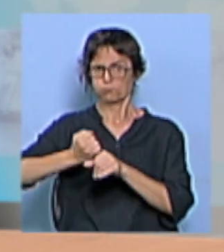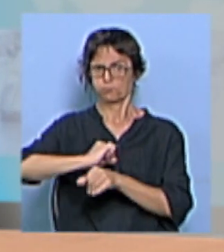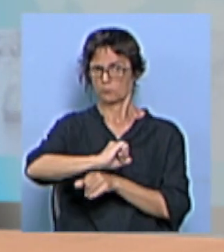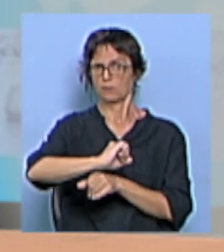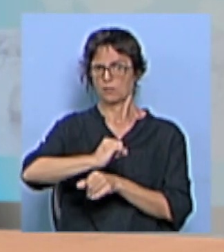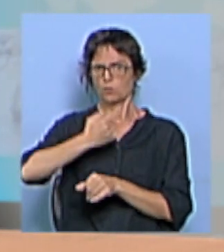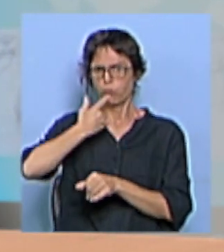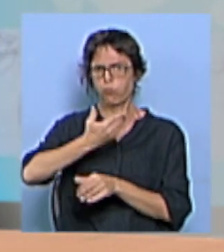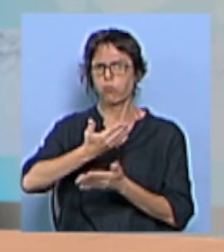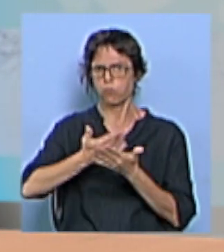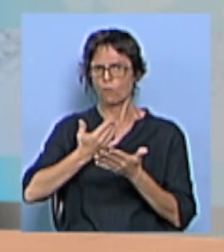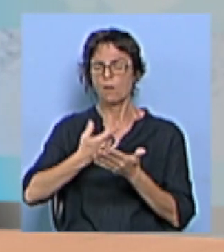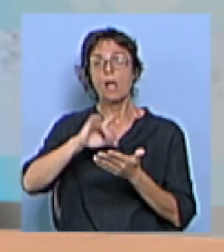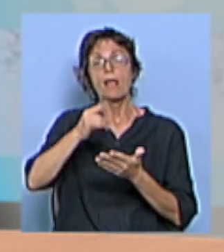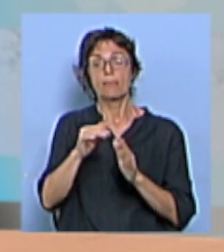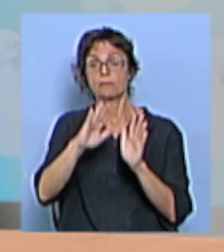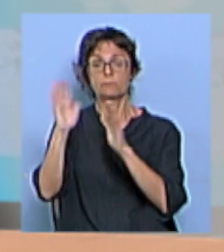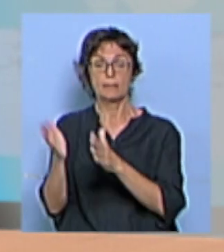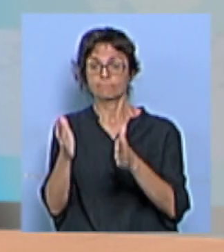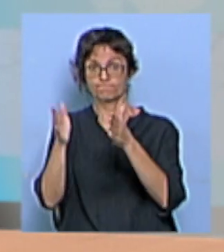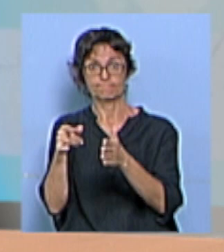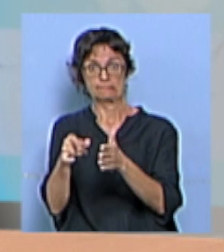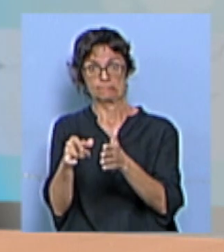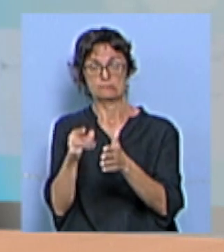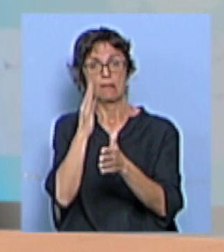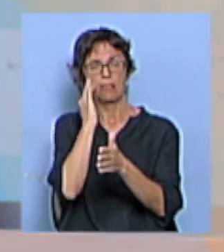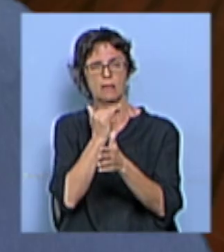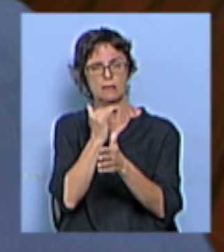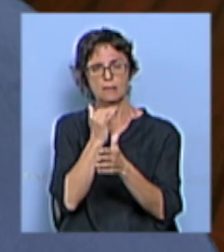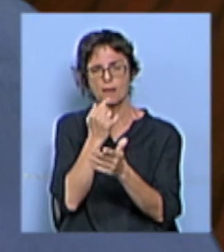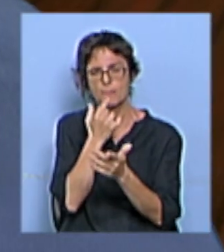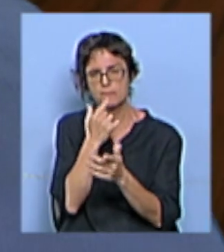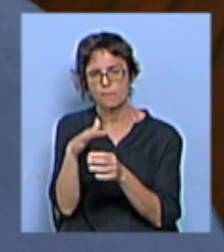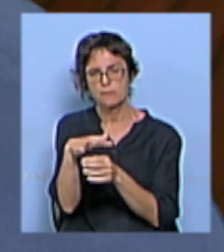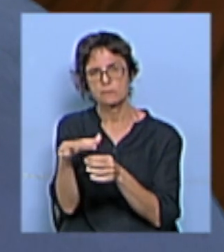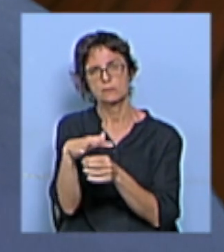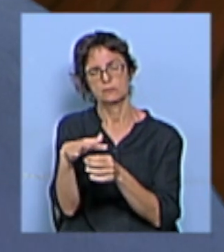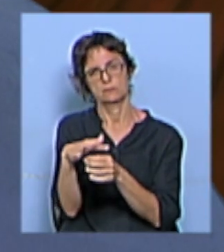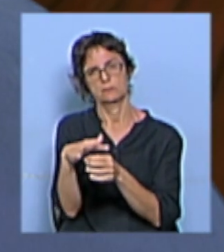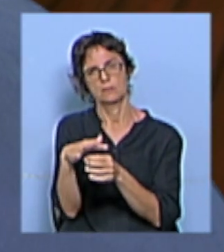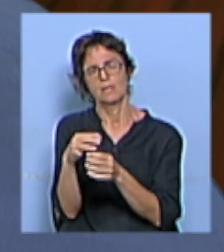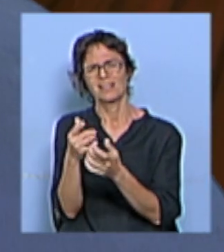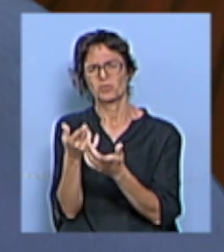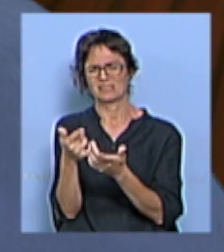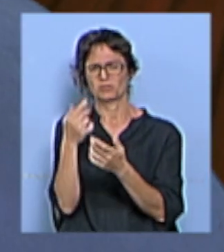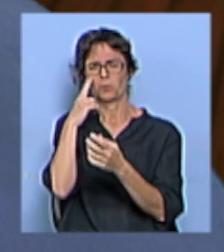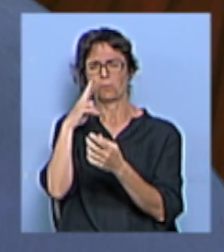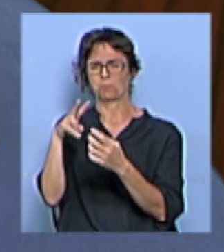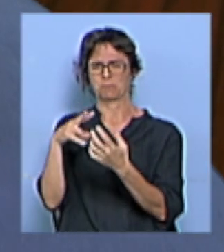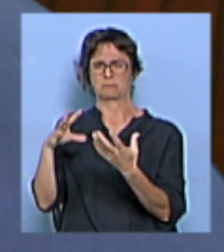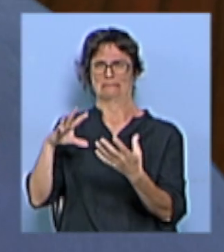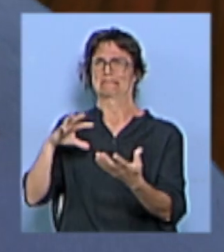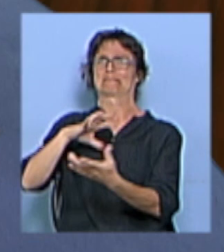sentido. Claro que a absurdidade da situação muitas vezes põe em causa precisamente o